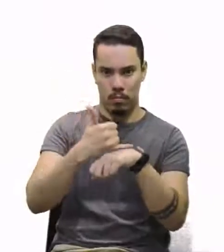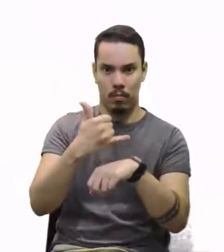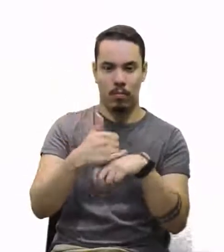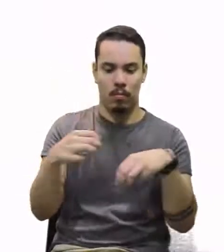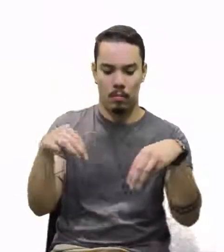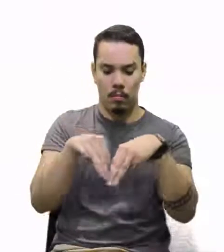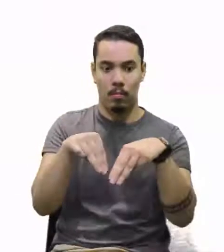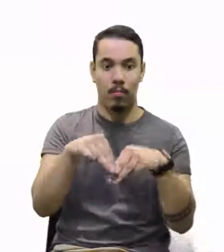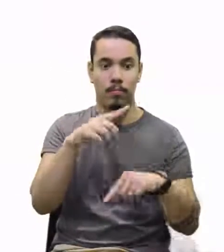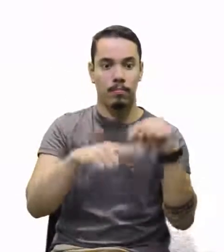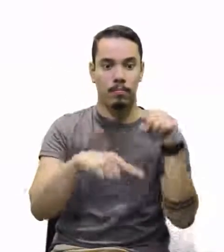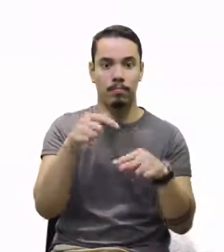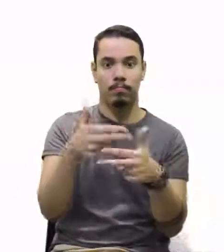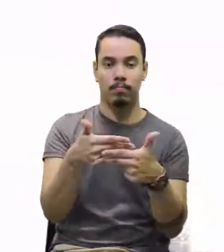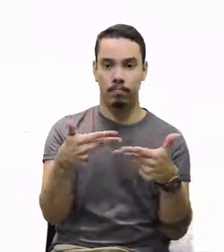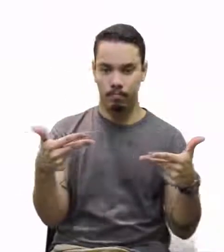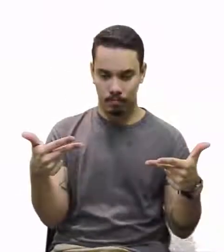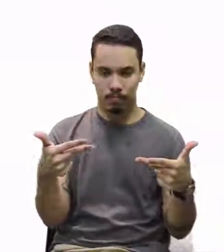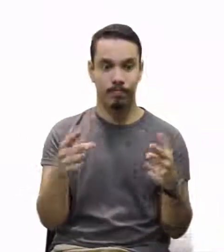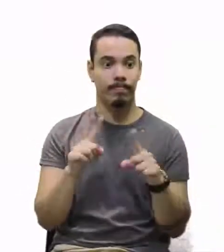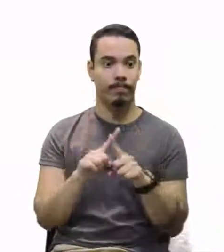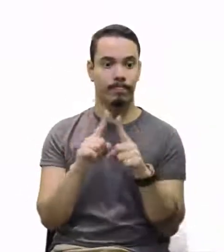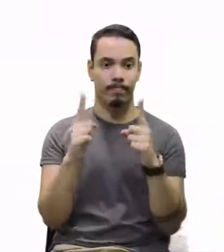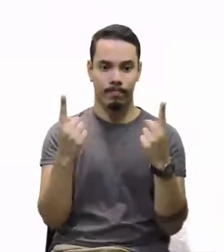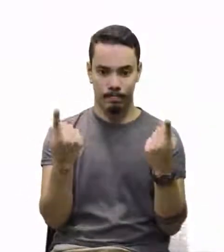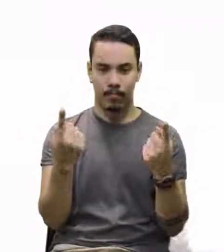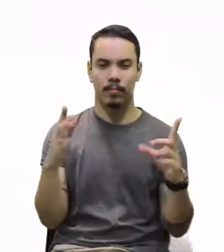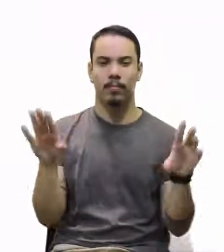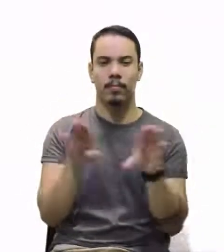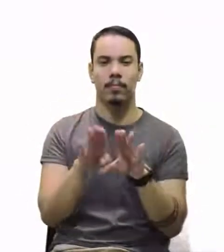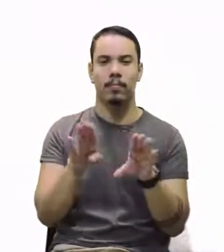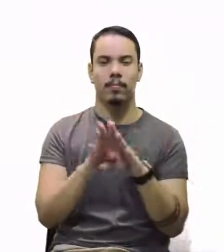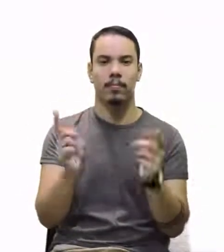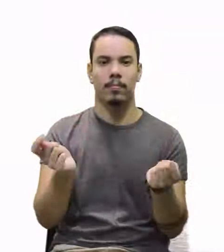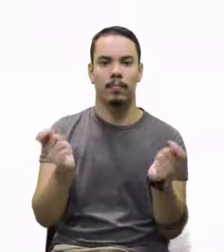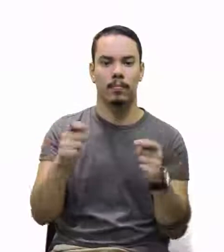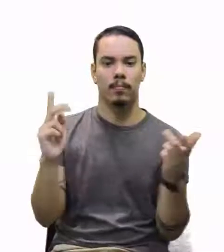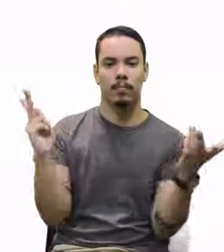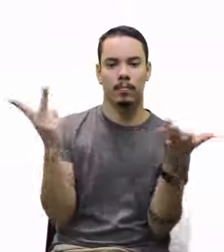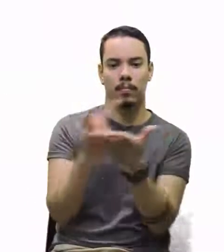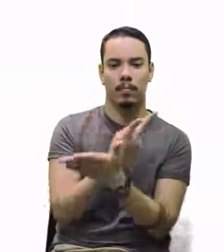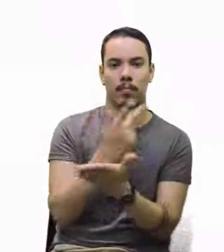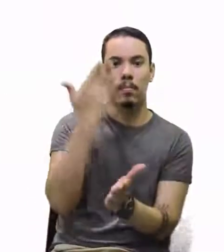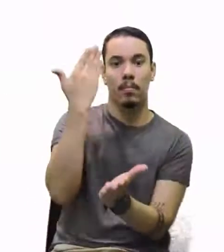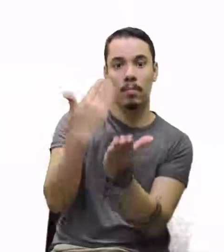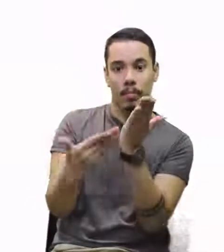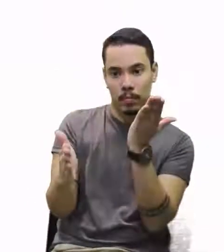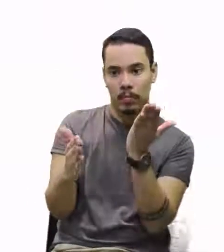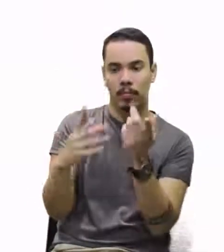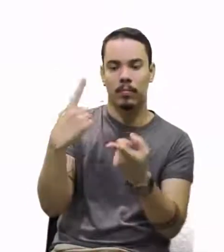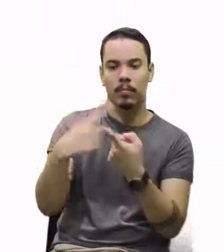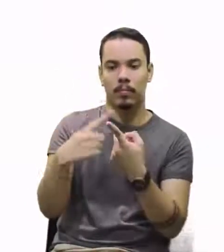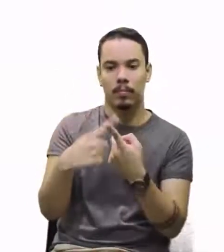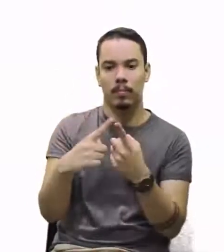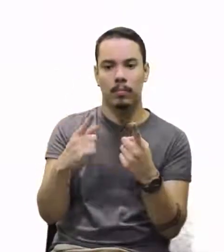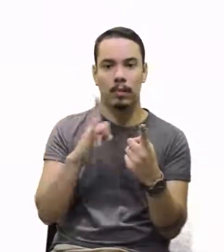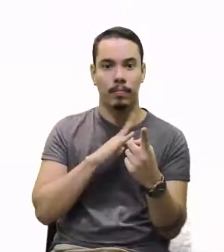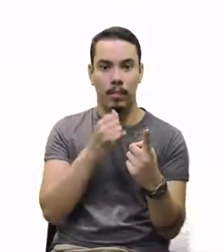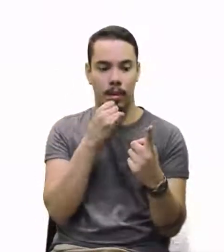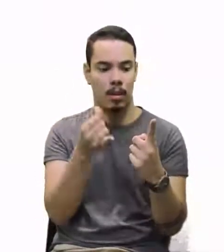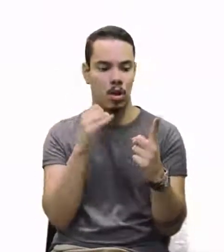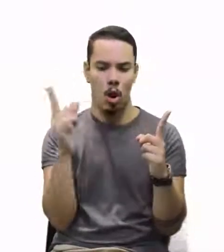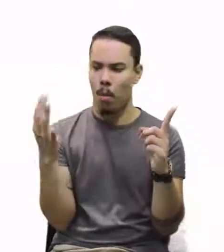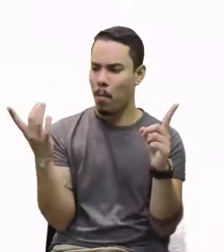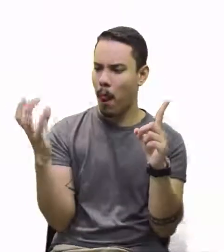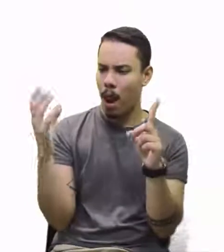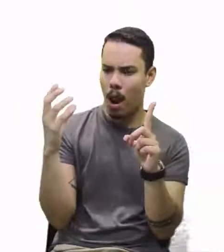material. Porém, também ocasiona perdas. A indutância maior é